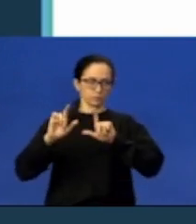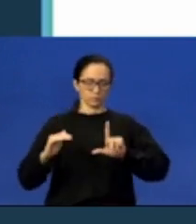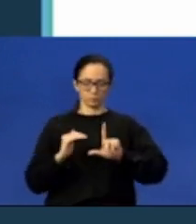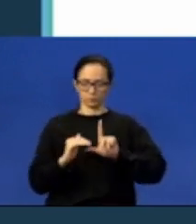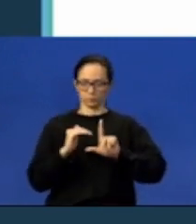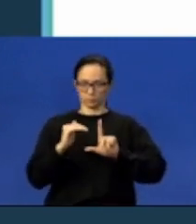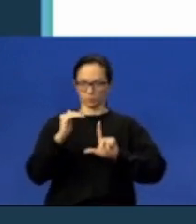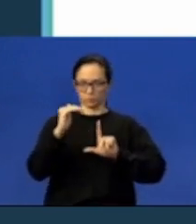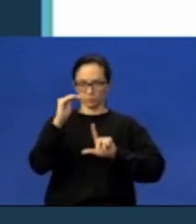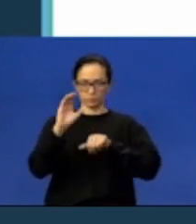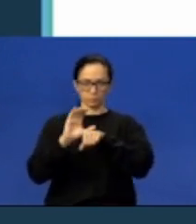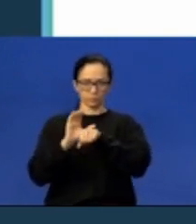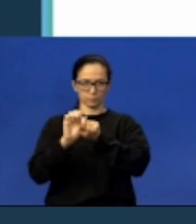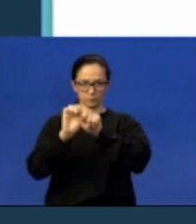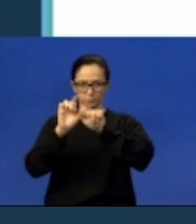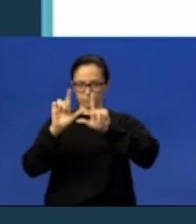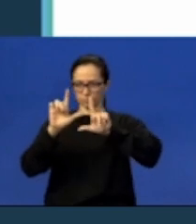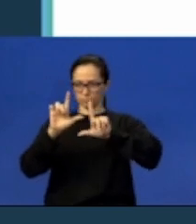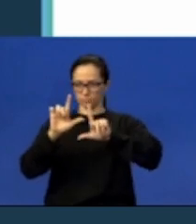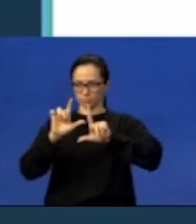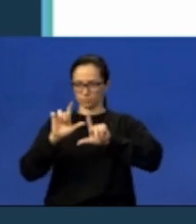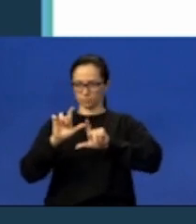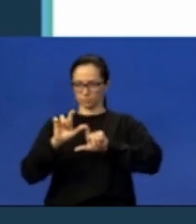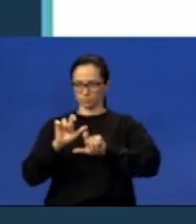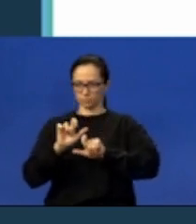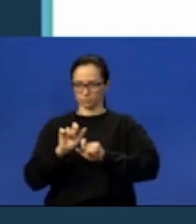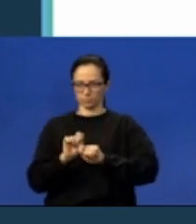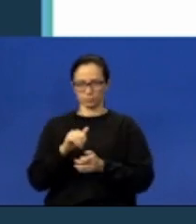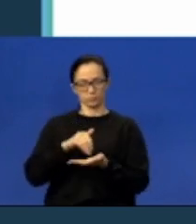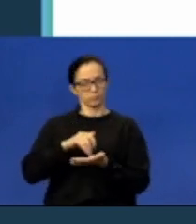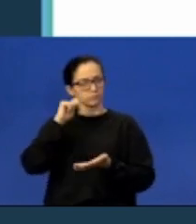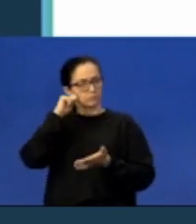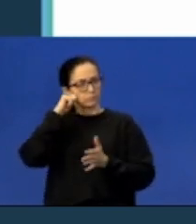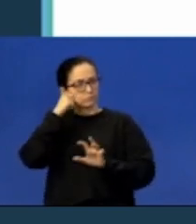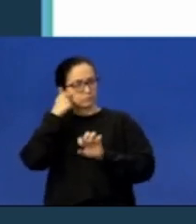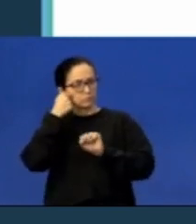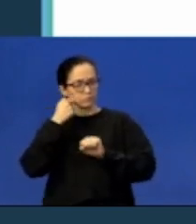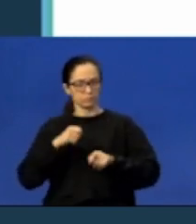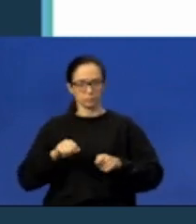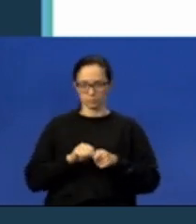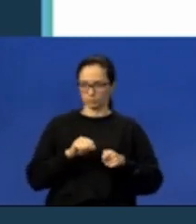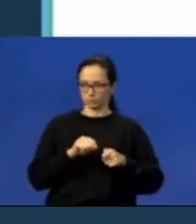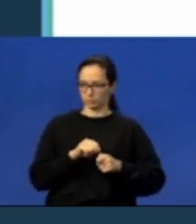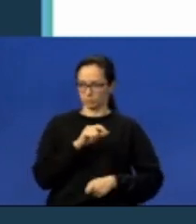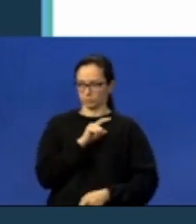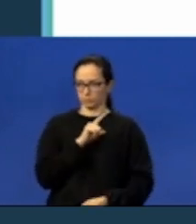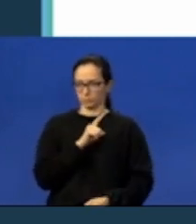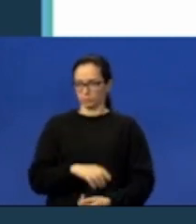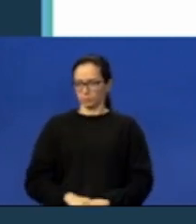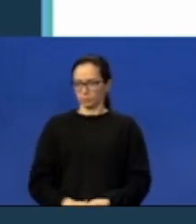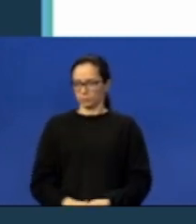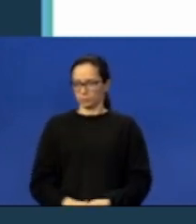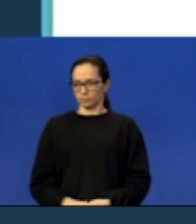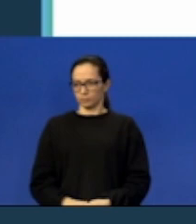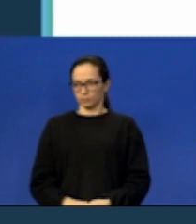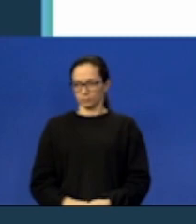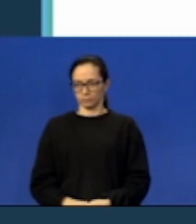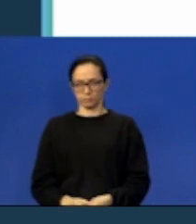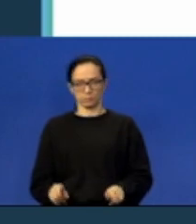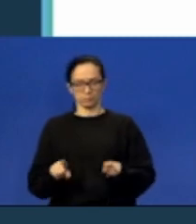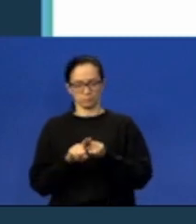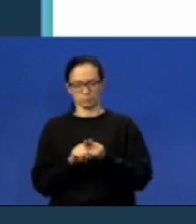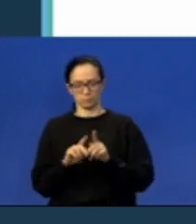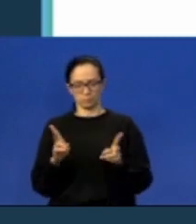de um cinza mais claro, né, até um branco, até uma tonalidade mais escura como a cor preta, né? E a